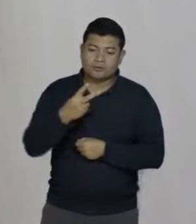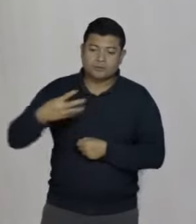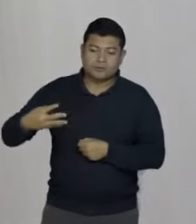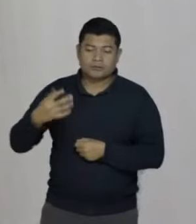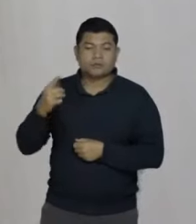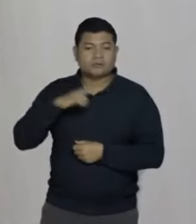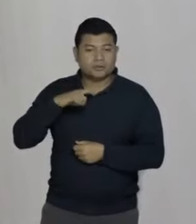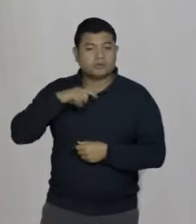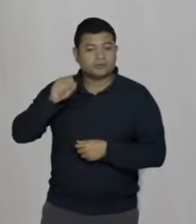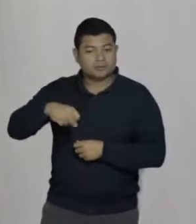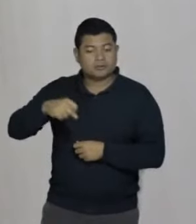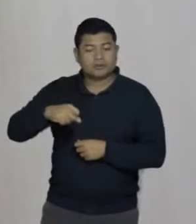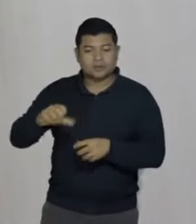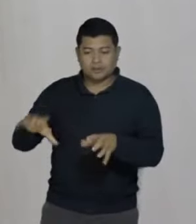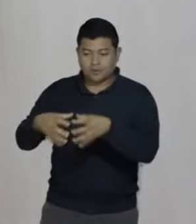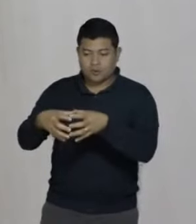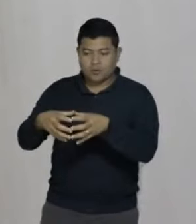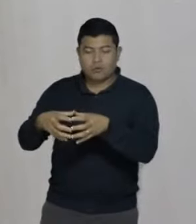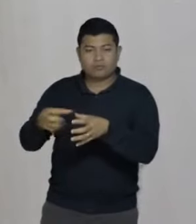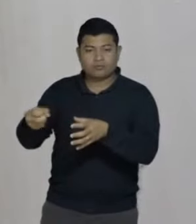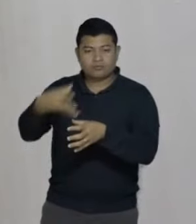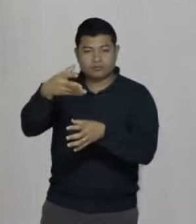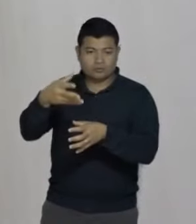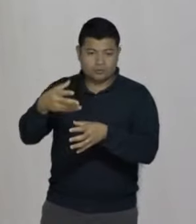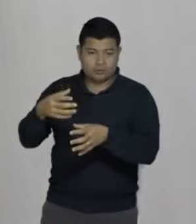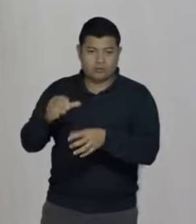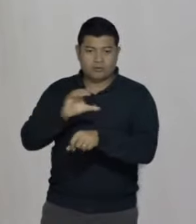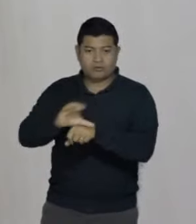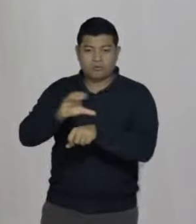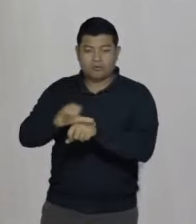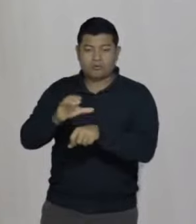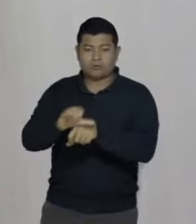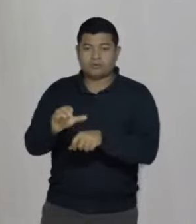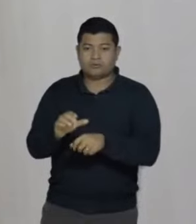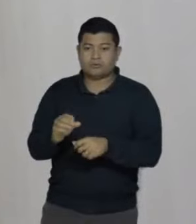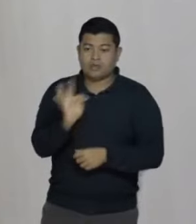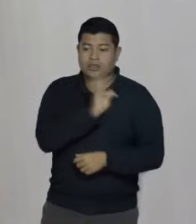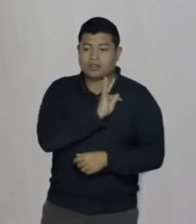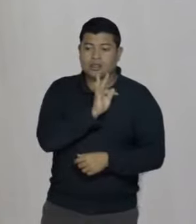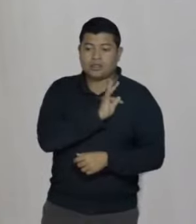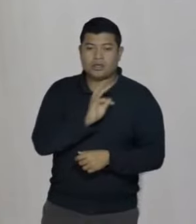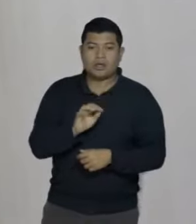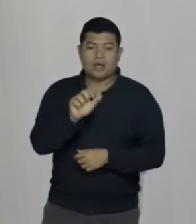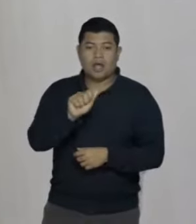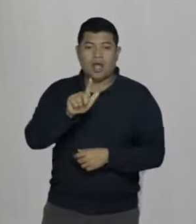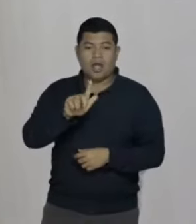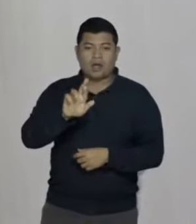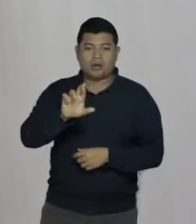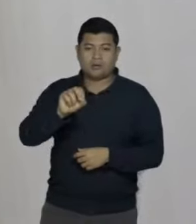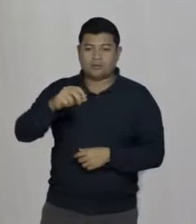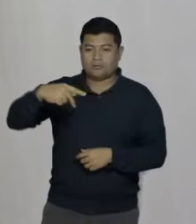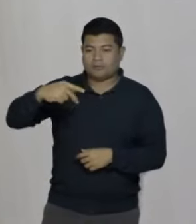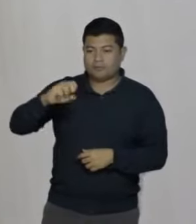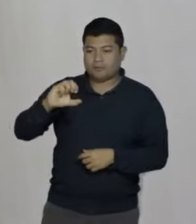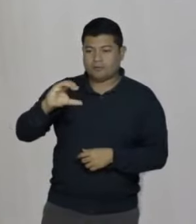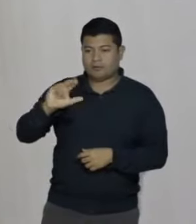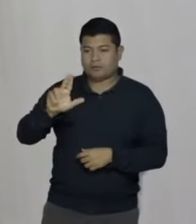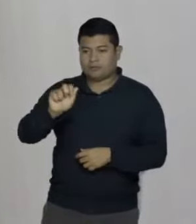uma turma é no curso técnico em Agropecuária desta forma é gerando mais renda gerando oportunidade